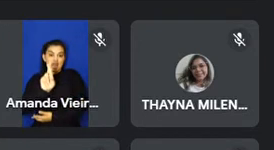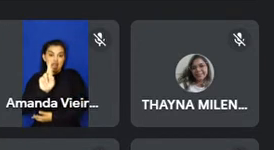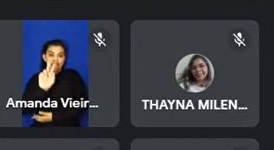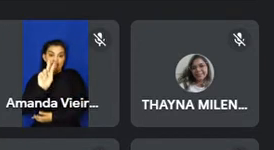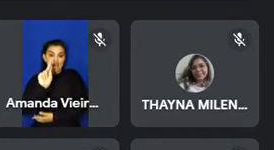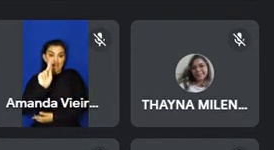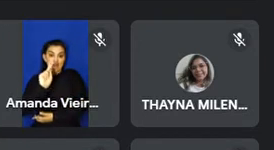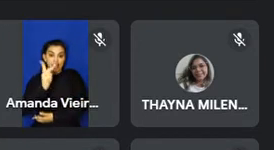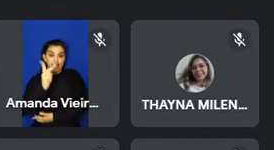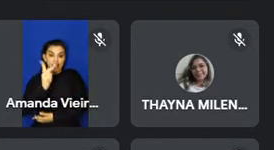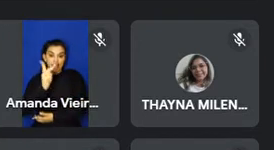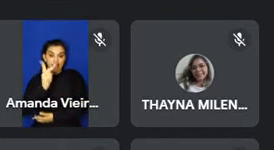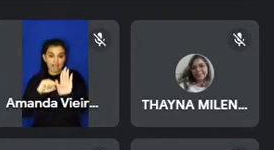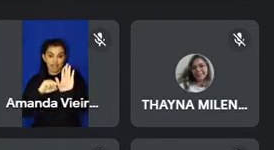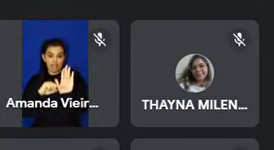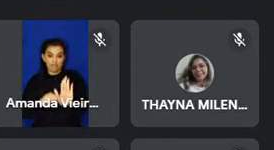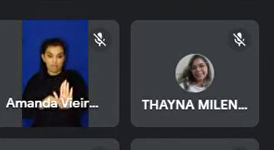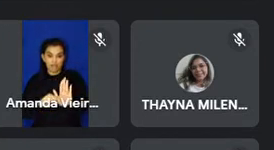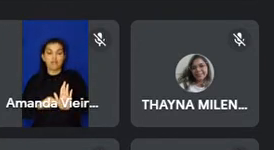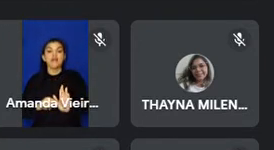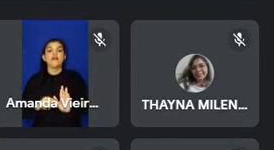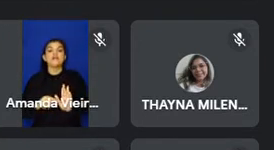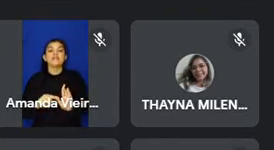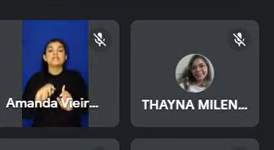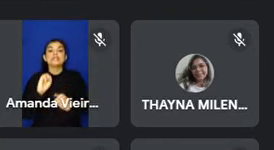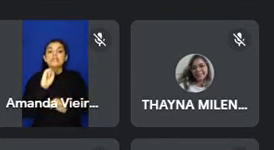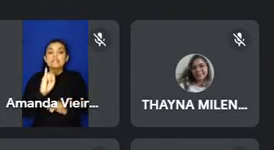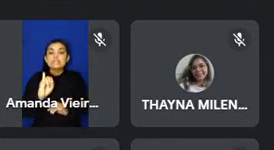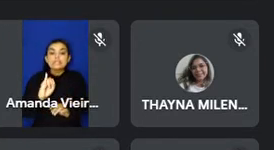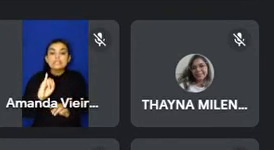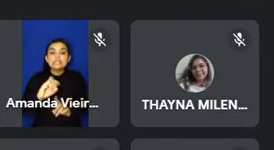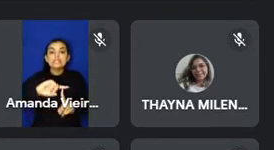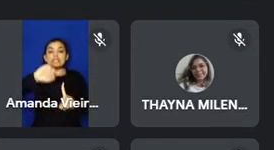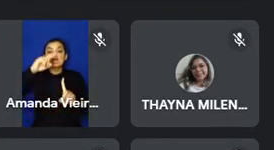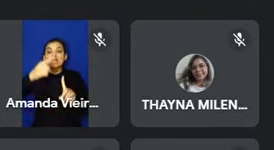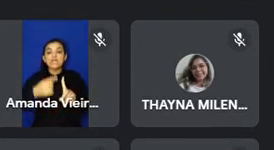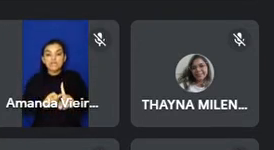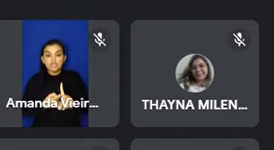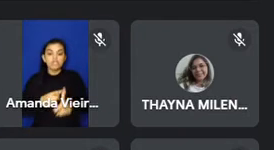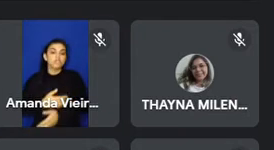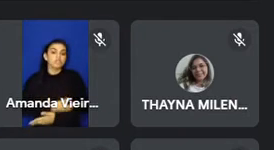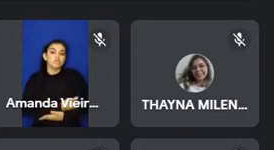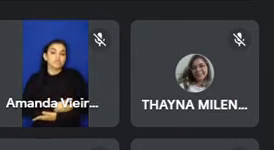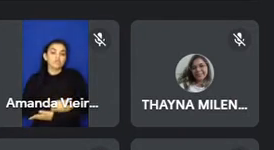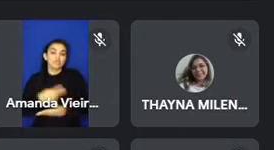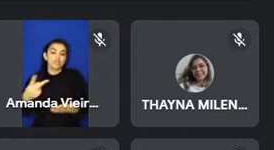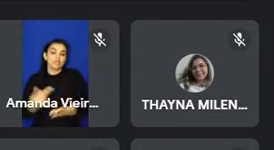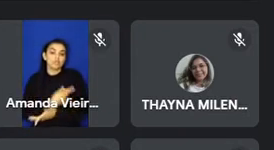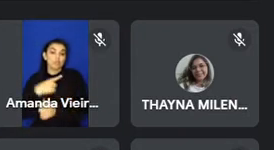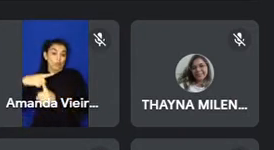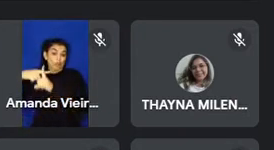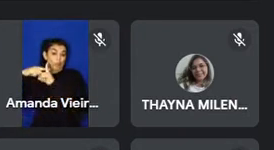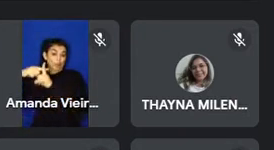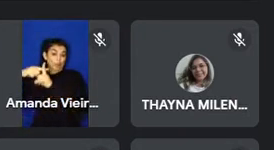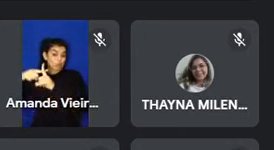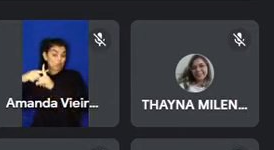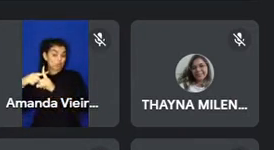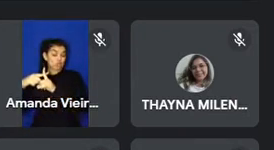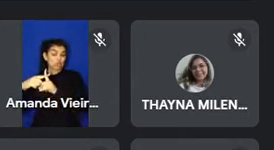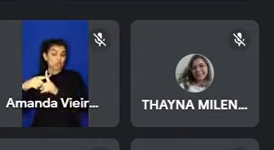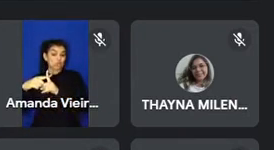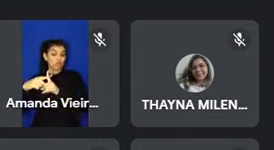ela engravidar e o bebezinho dela for RH positivo, o que é que acontece? Se ela é RH negativa,